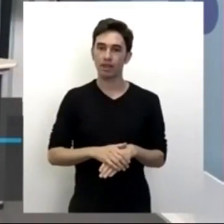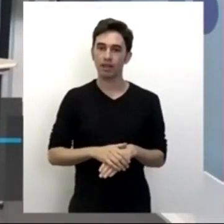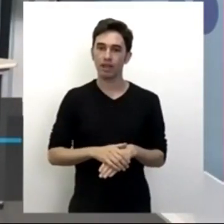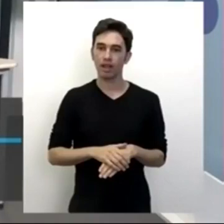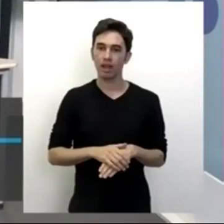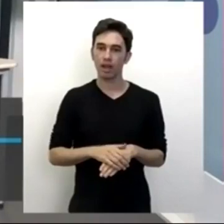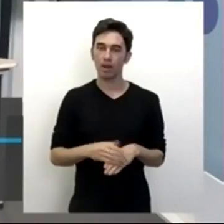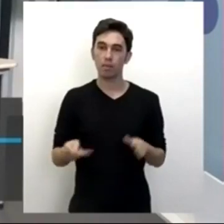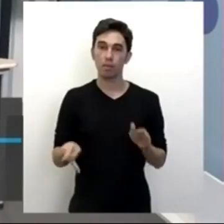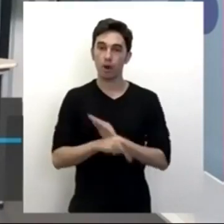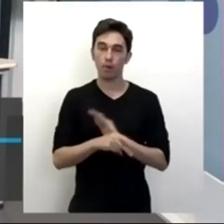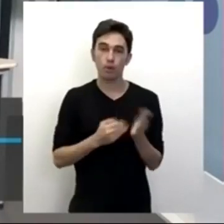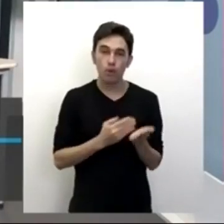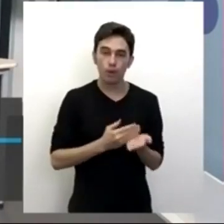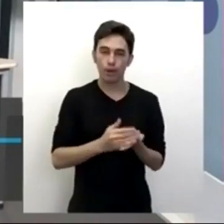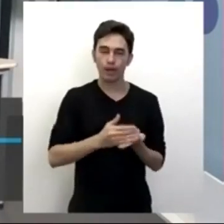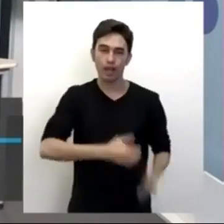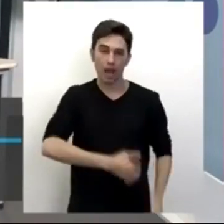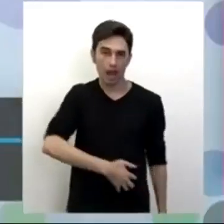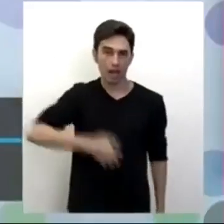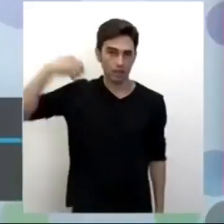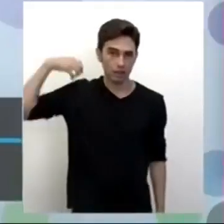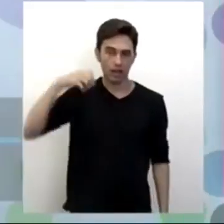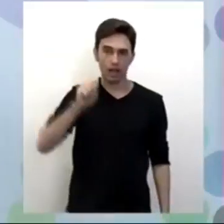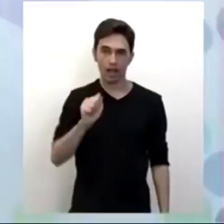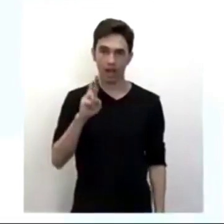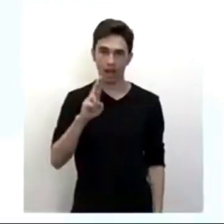saber. Continua, guerreiro. Terceira,